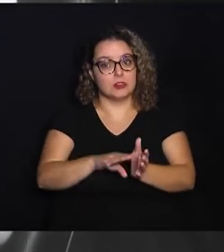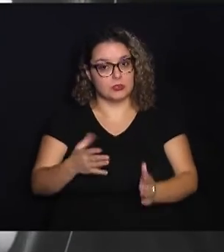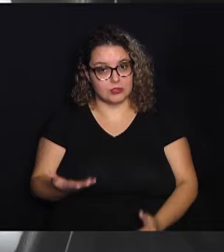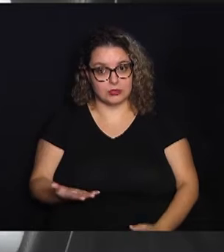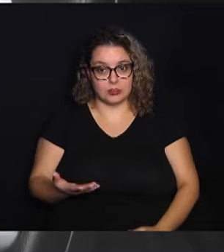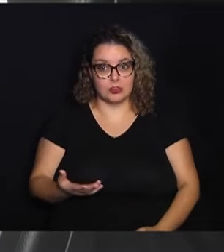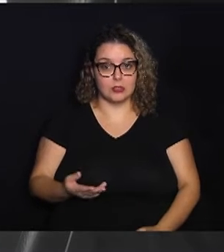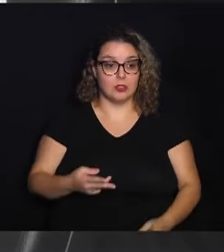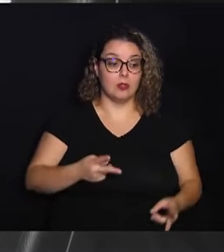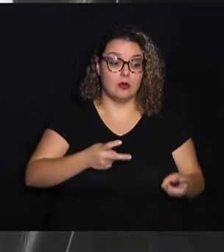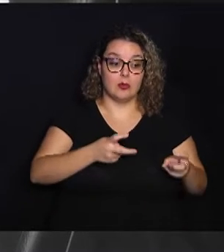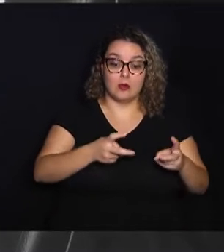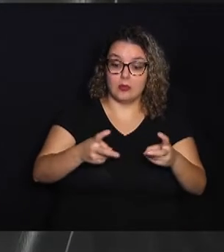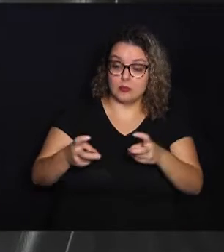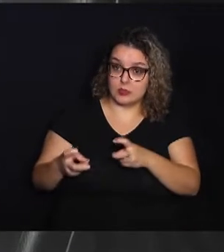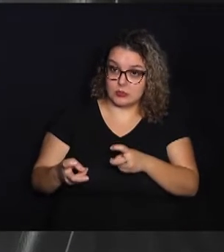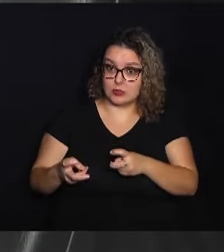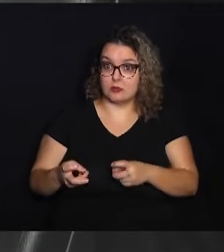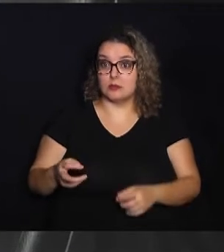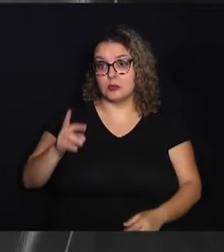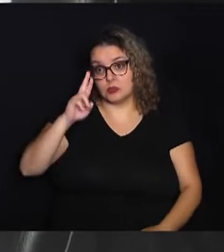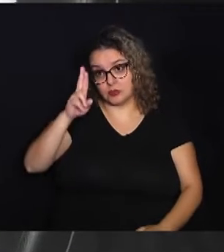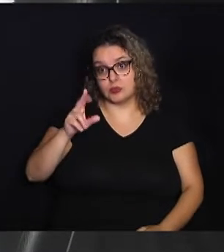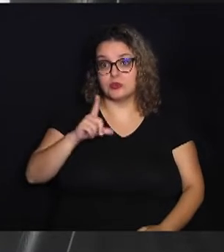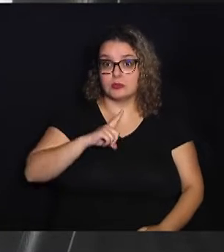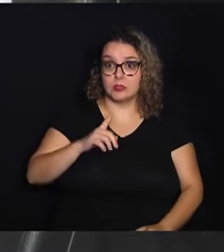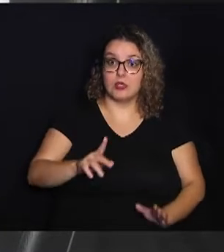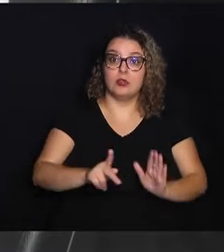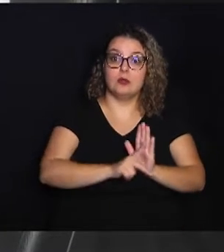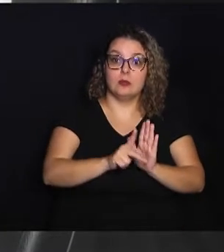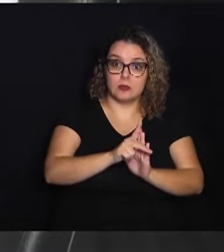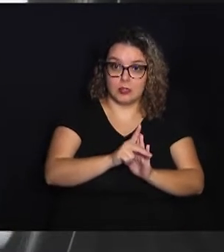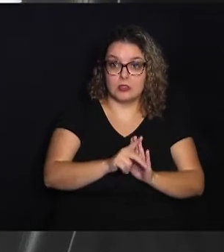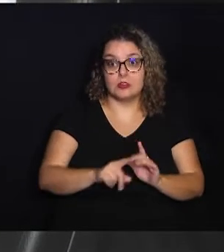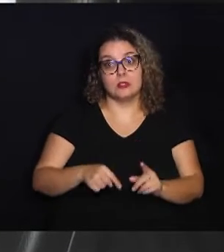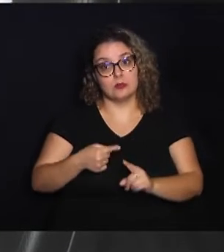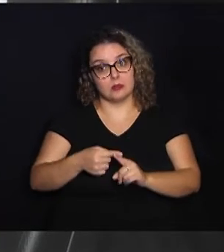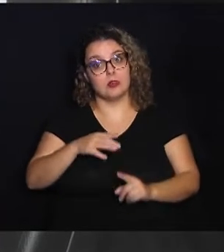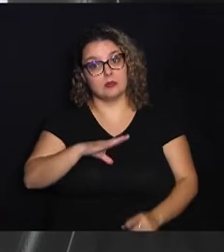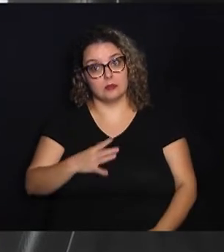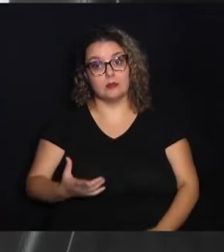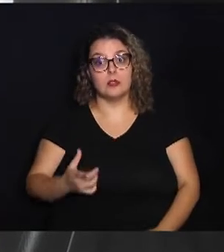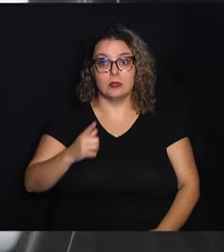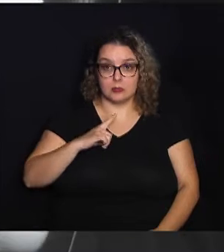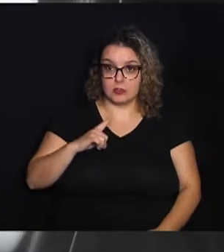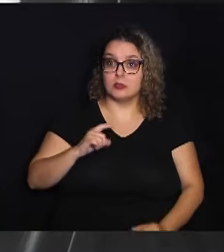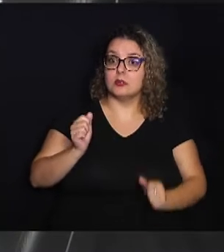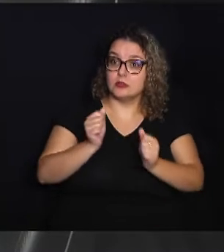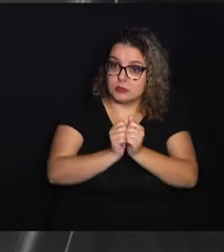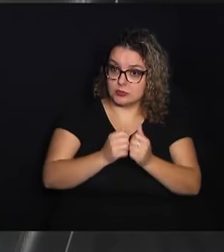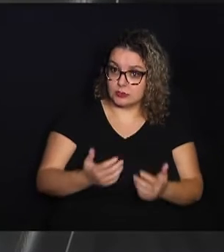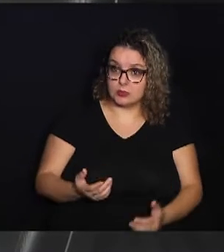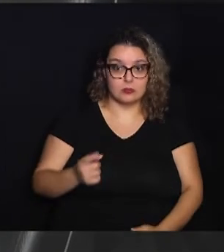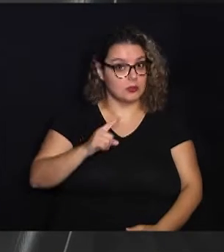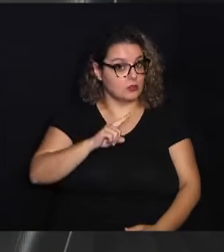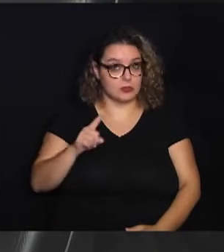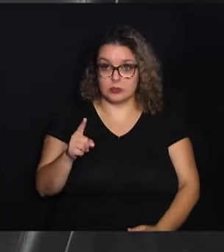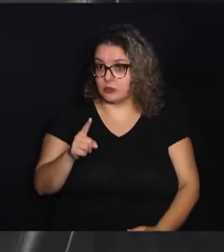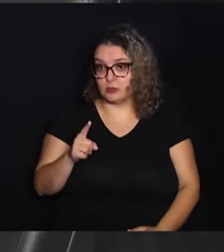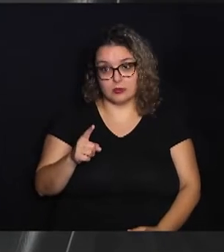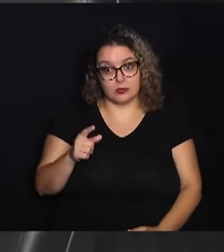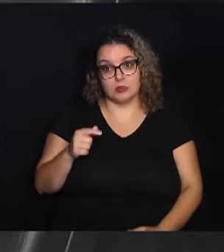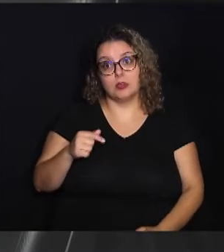vou observar muito, mas o que o senhor tiver de projeto que seja positivo para a cidade, o senhor pode contar, eu vou estar junto. Mas o que não for, eu vou